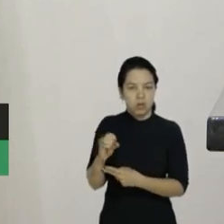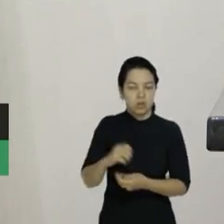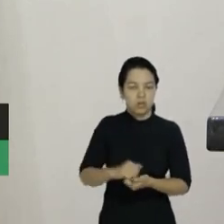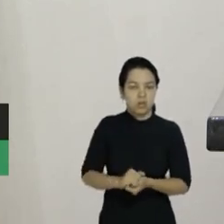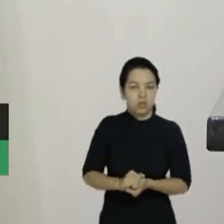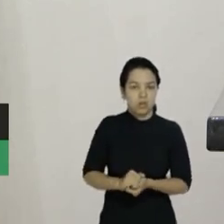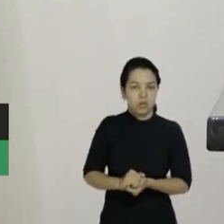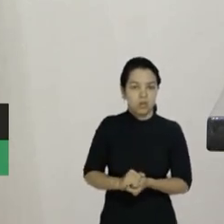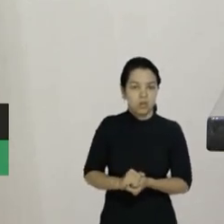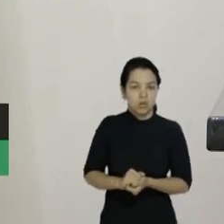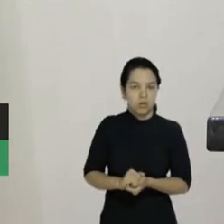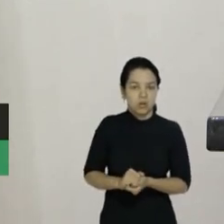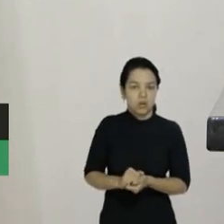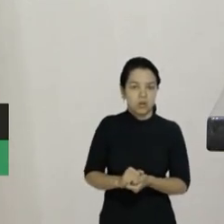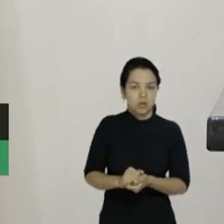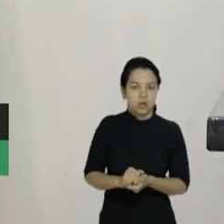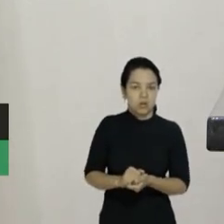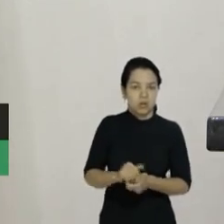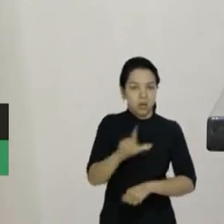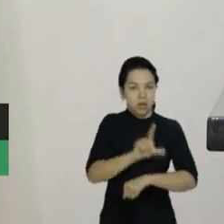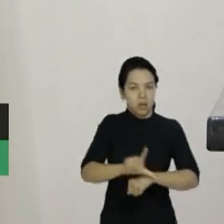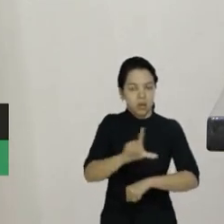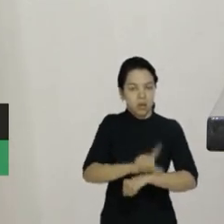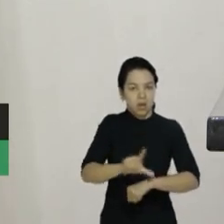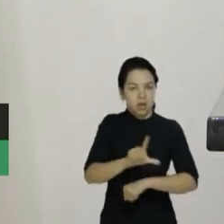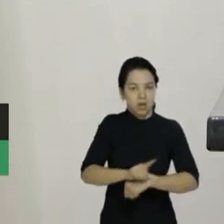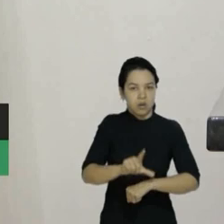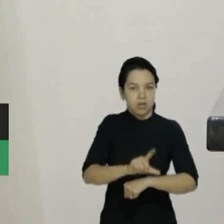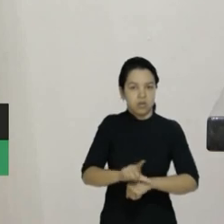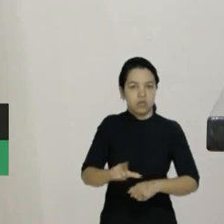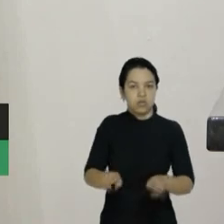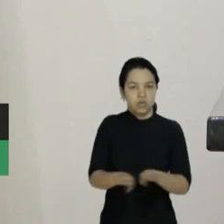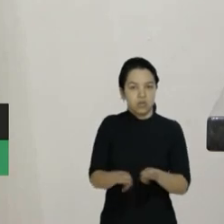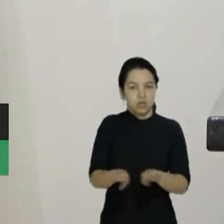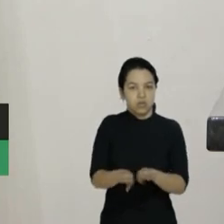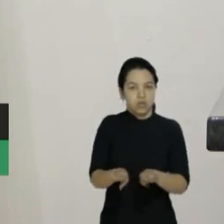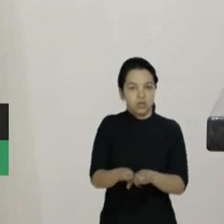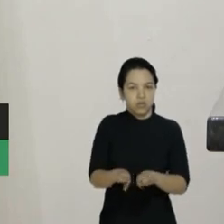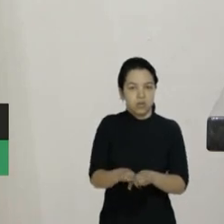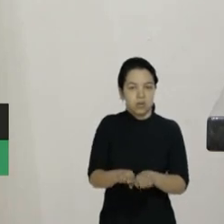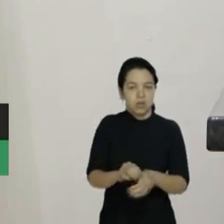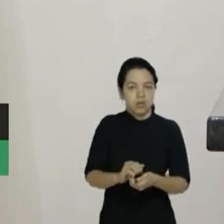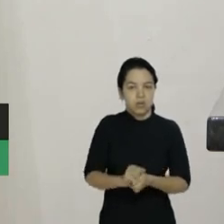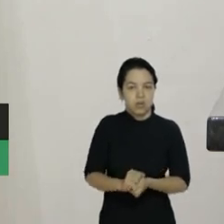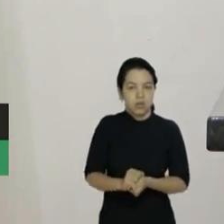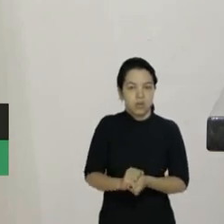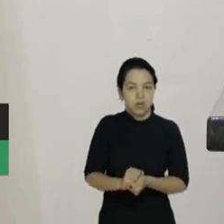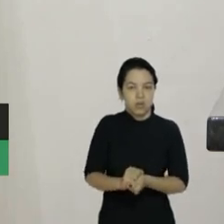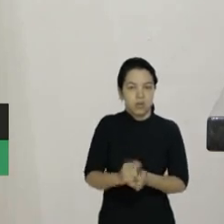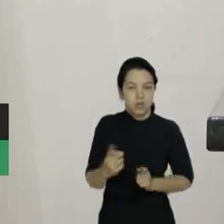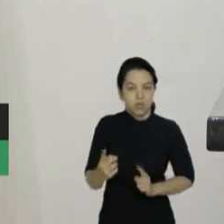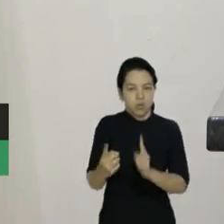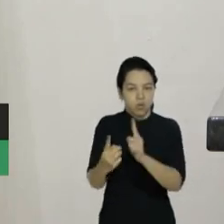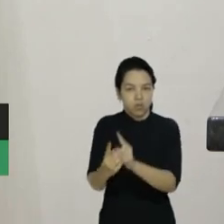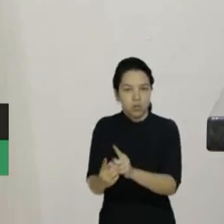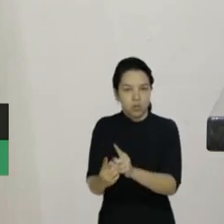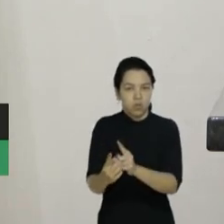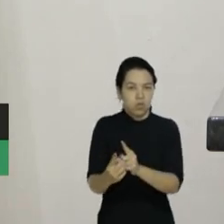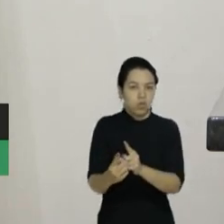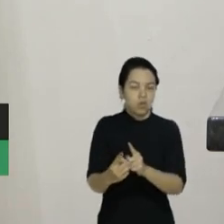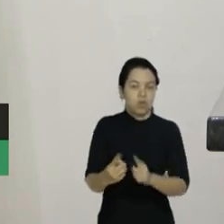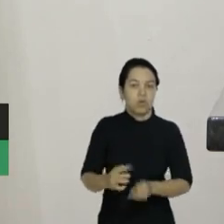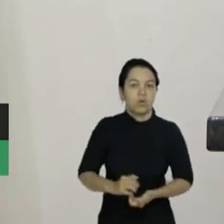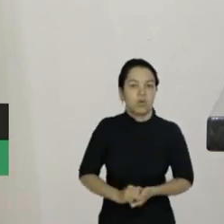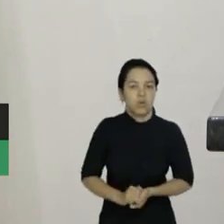internet, quando vá em Lages, procure uma imobiliária ou um corretor absolutamente legalizado